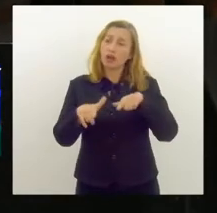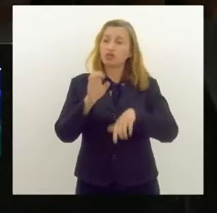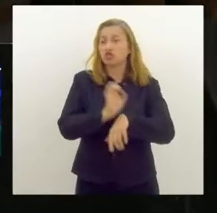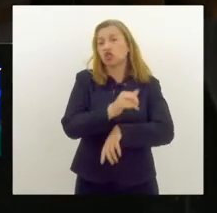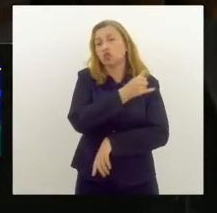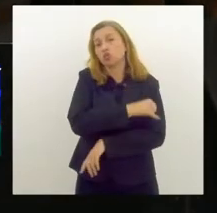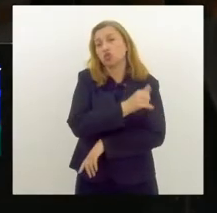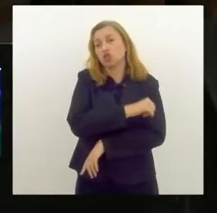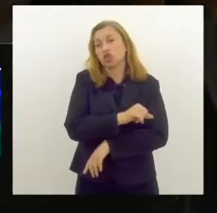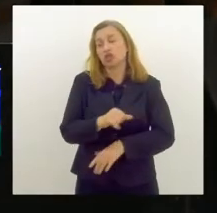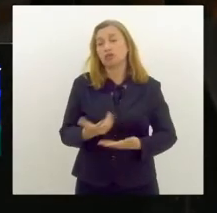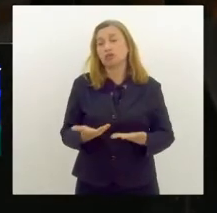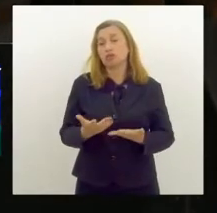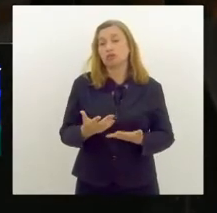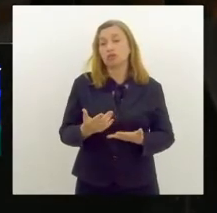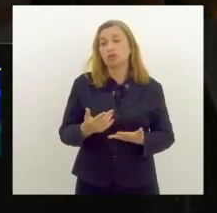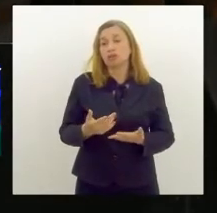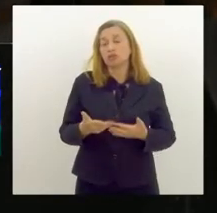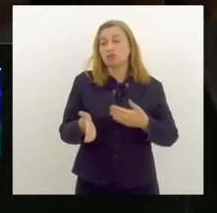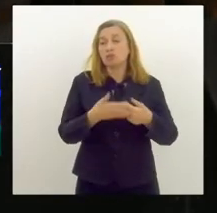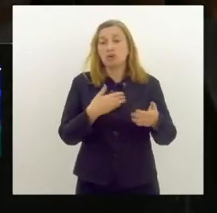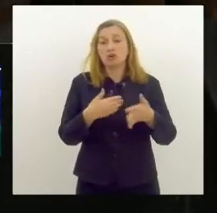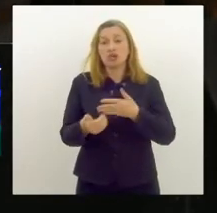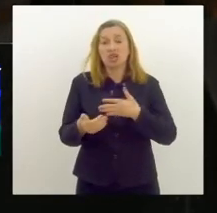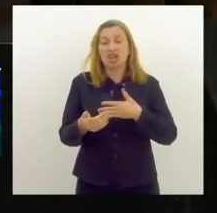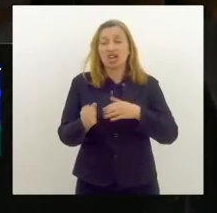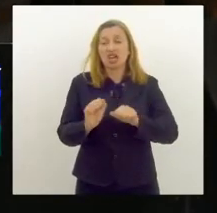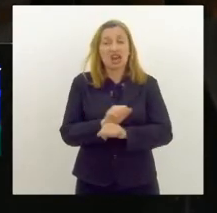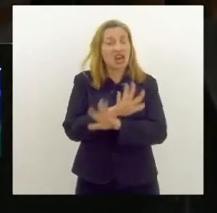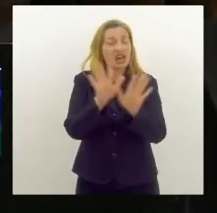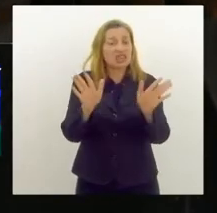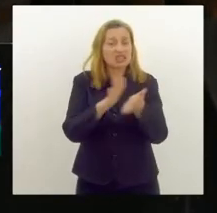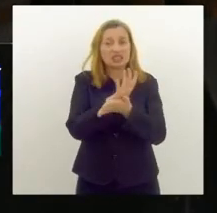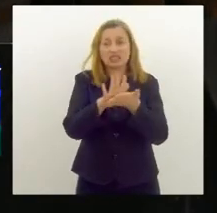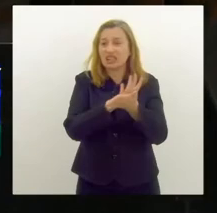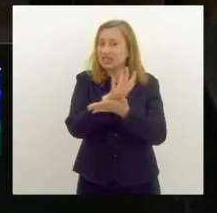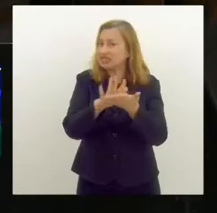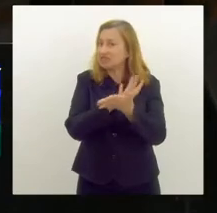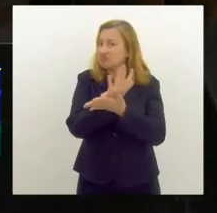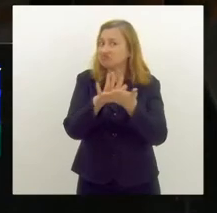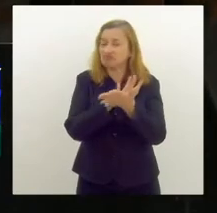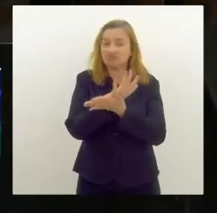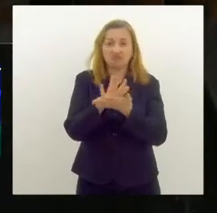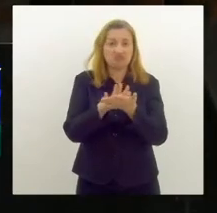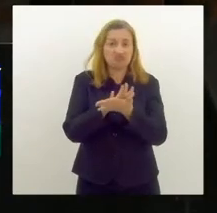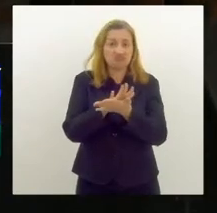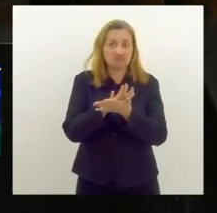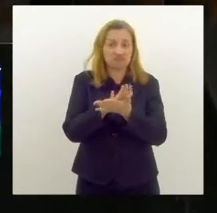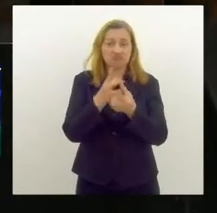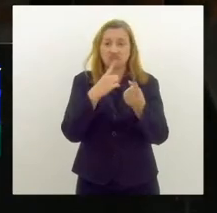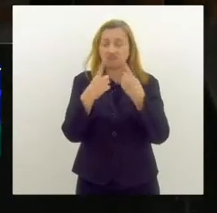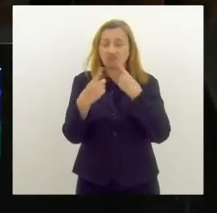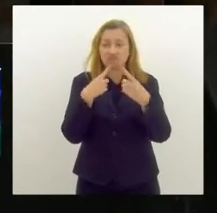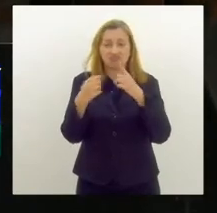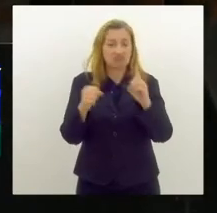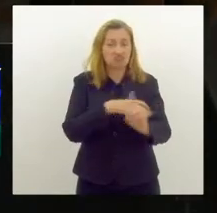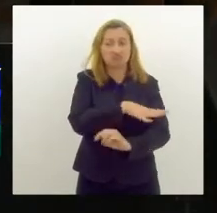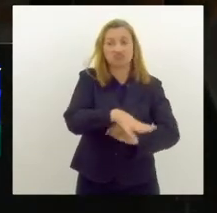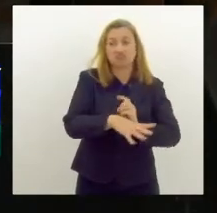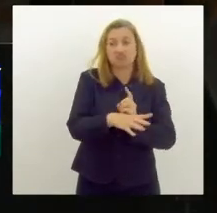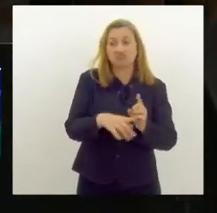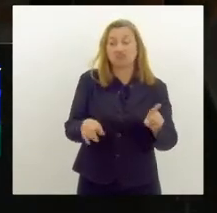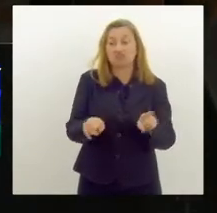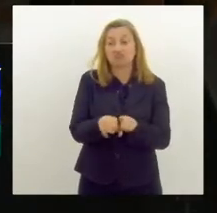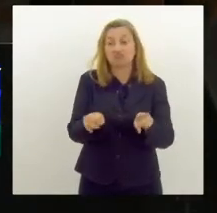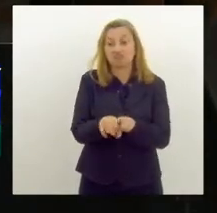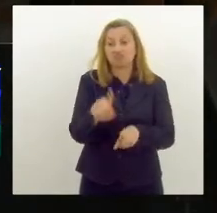Janeiro, que são colocados sem qualquer transparência, sem qualquer discussão social, inclusive,